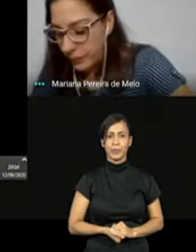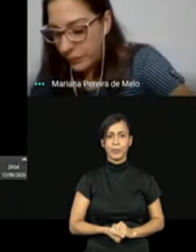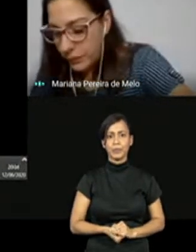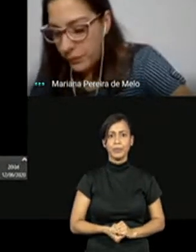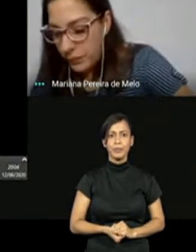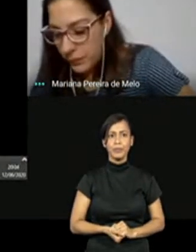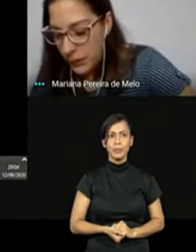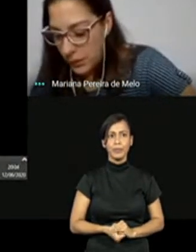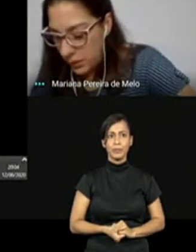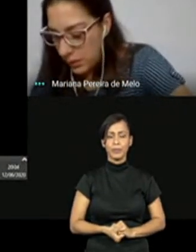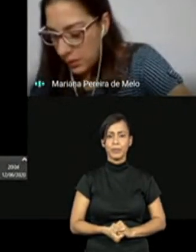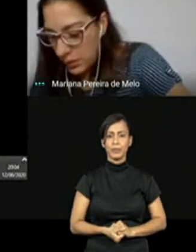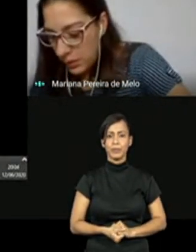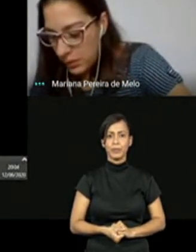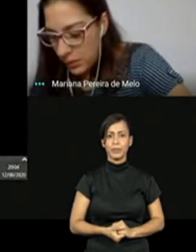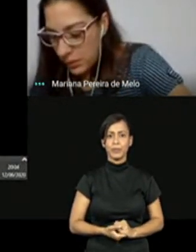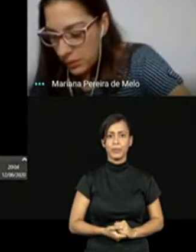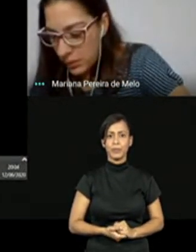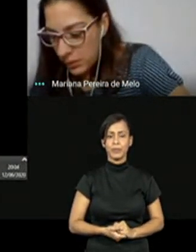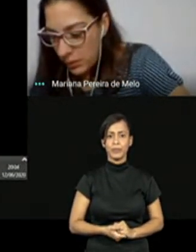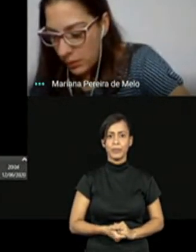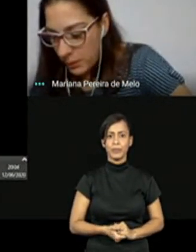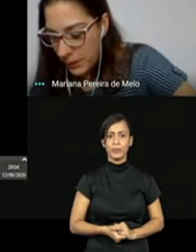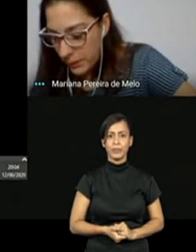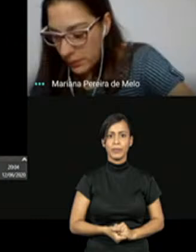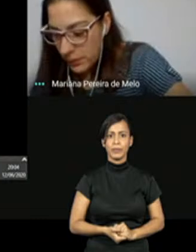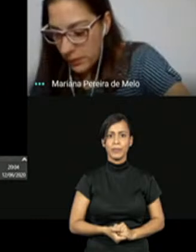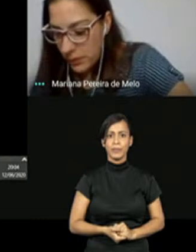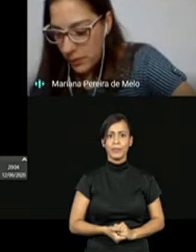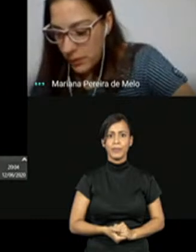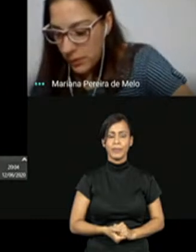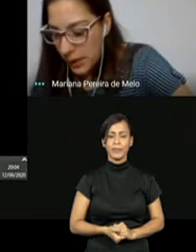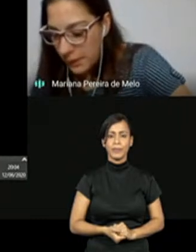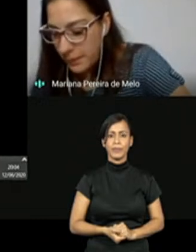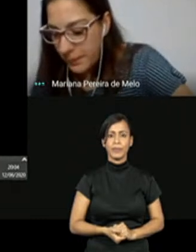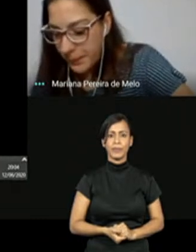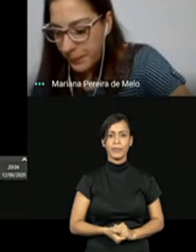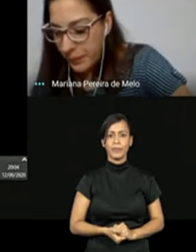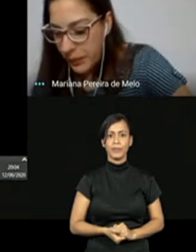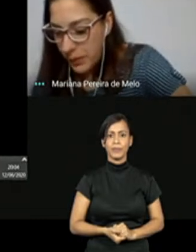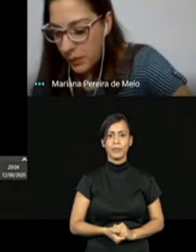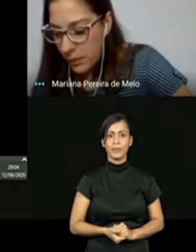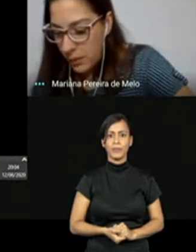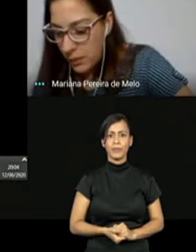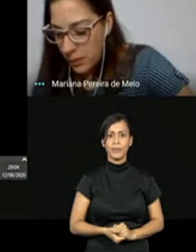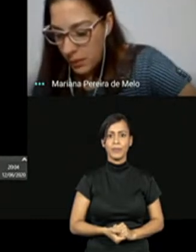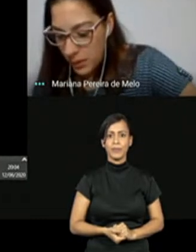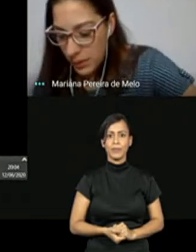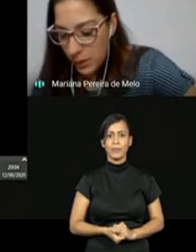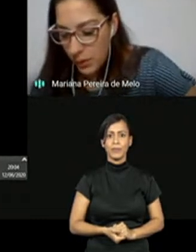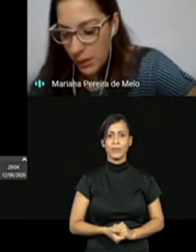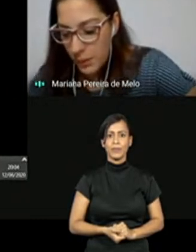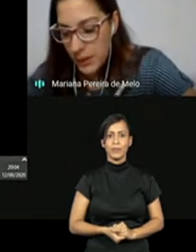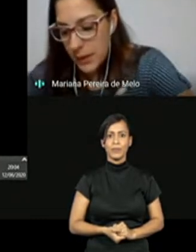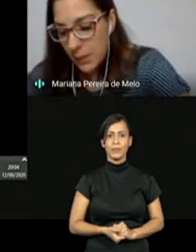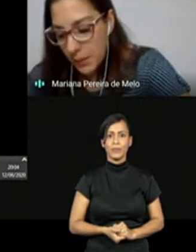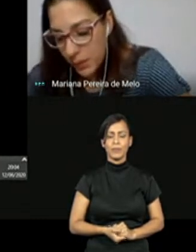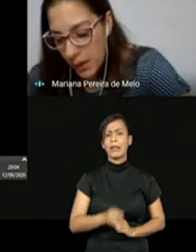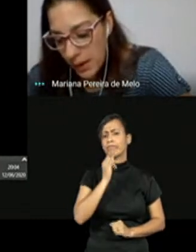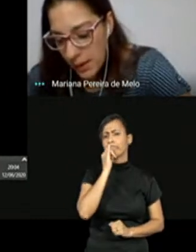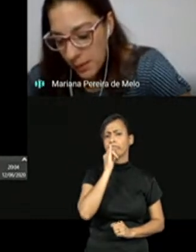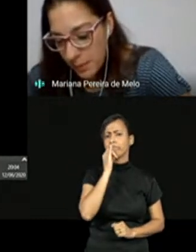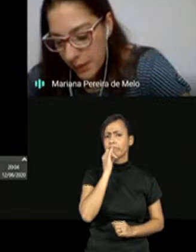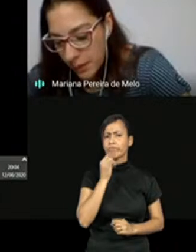Tá. Então, olha, por